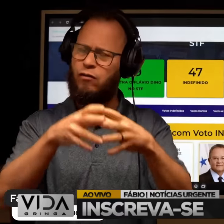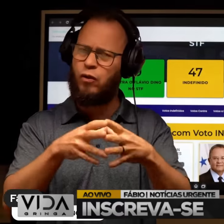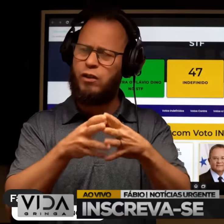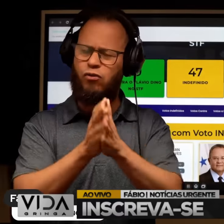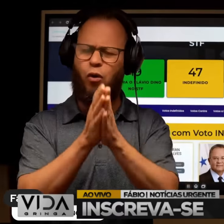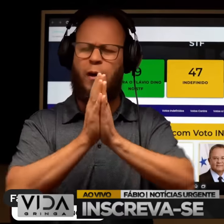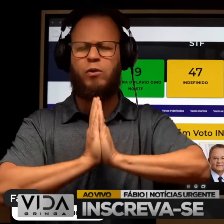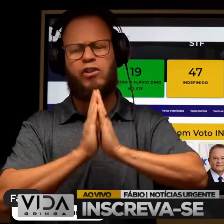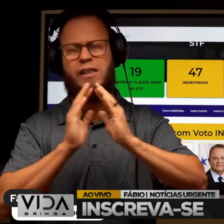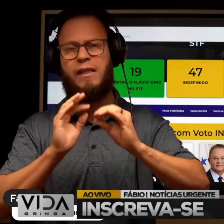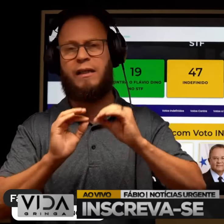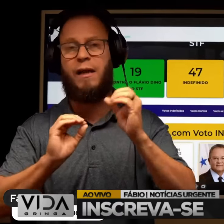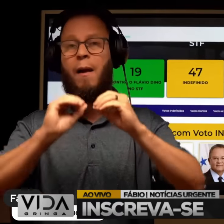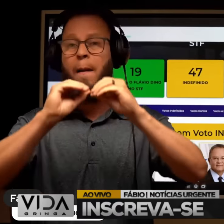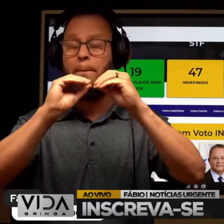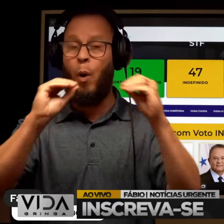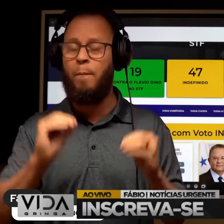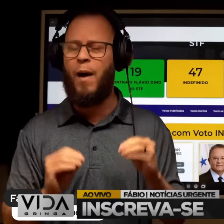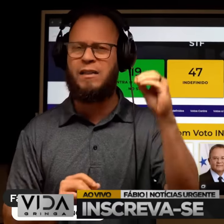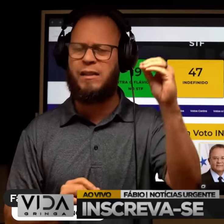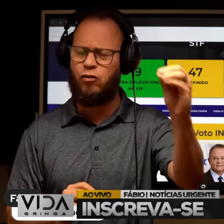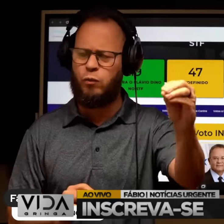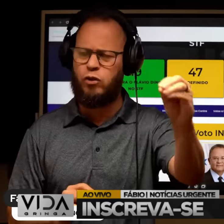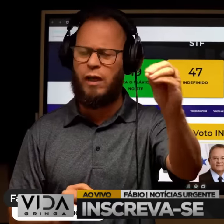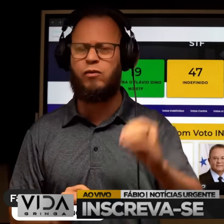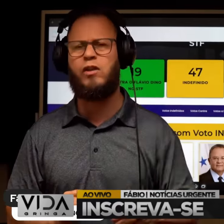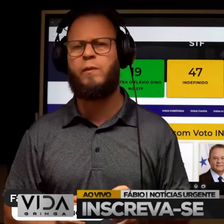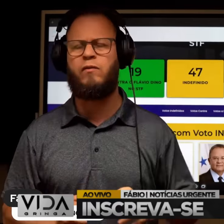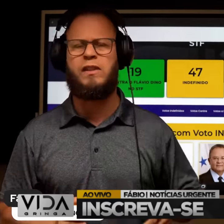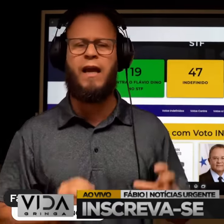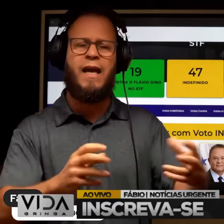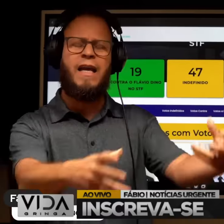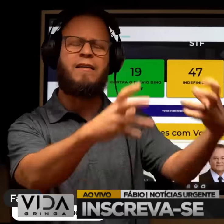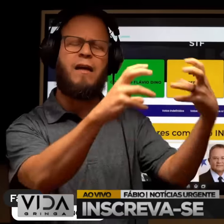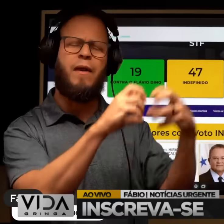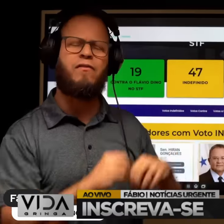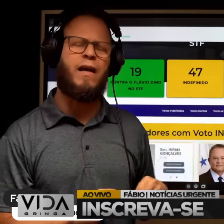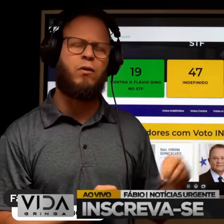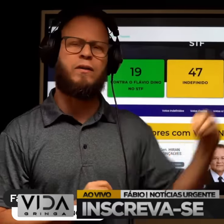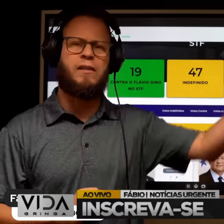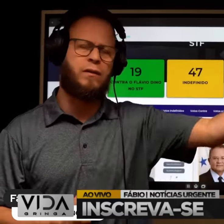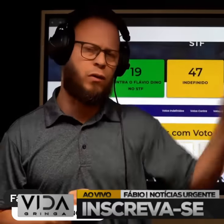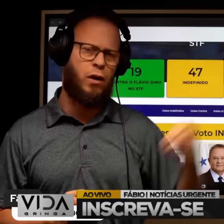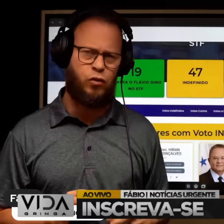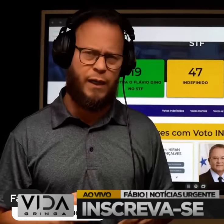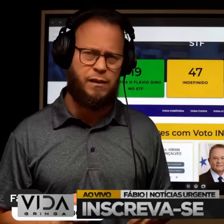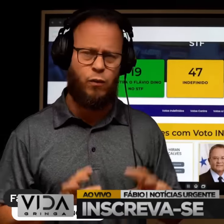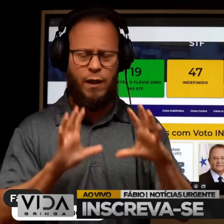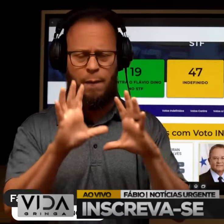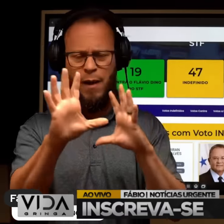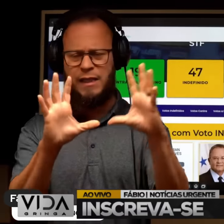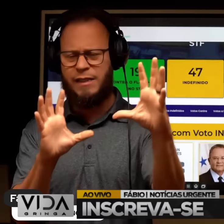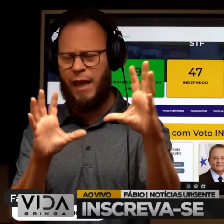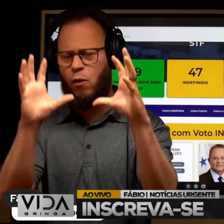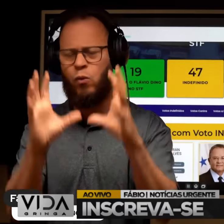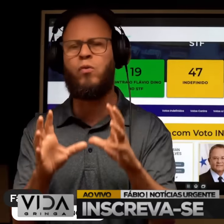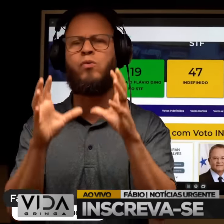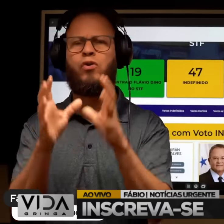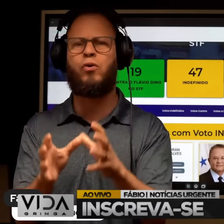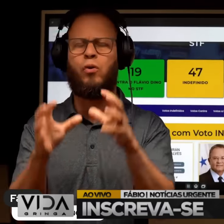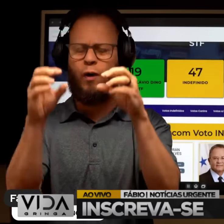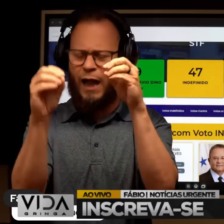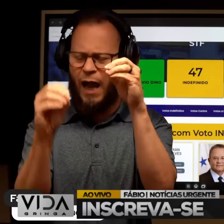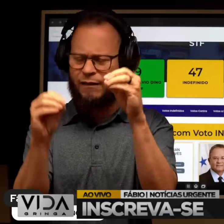nos Estados Unidos. Estou com uma notícia aqui bombástica sobre os Estados Unidos para você e também vai acontecer no nosso Brasil. Mas é